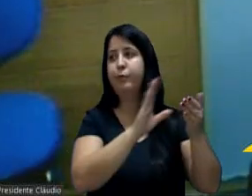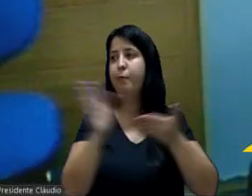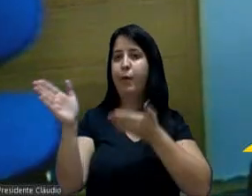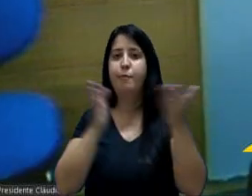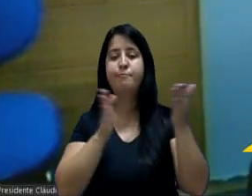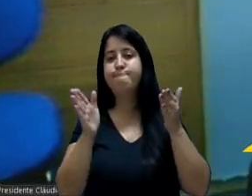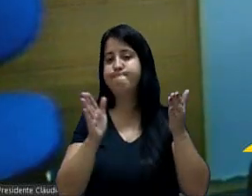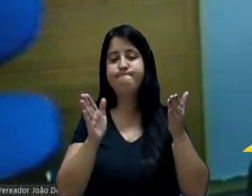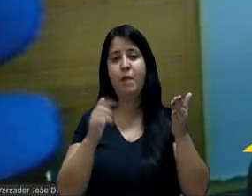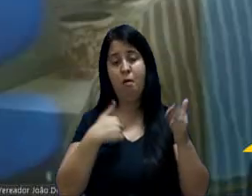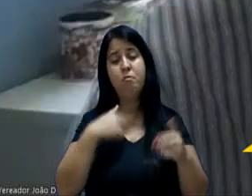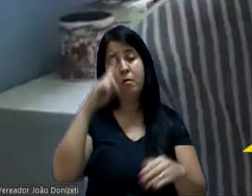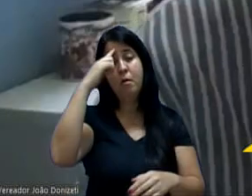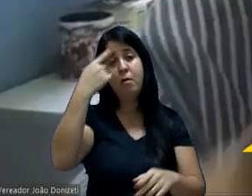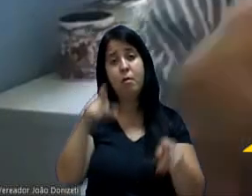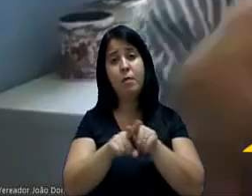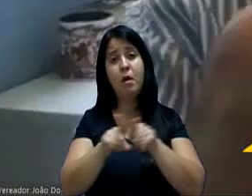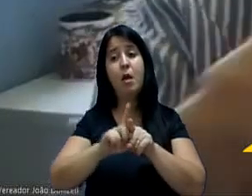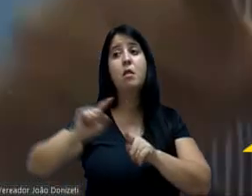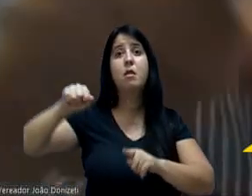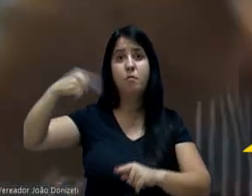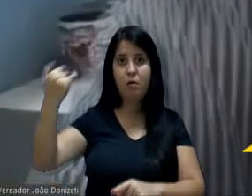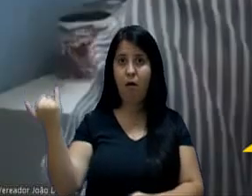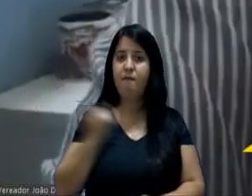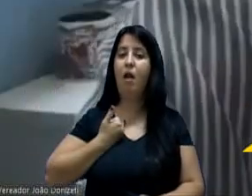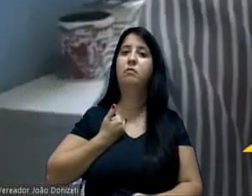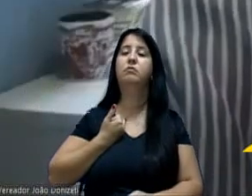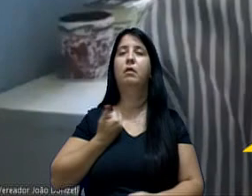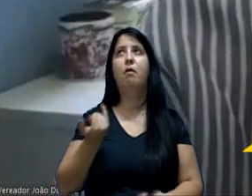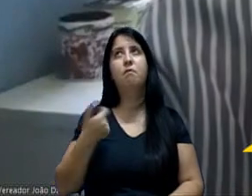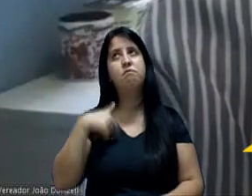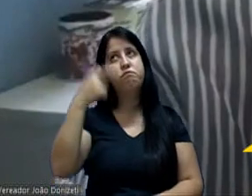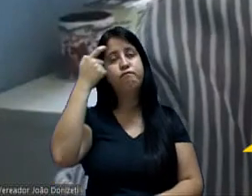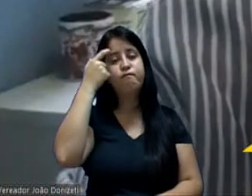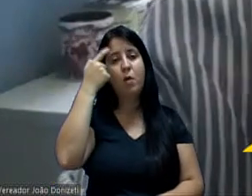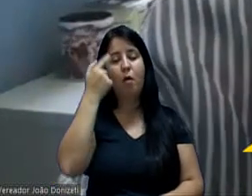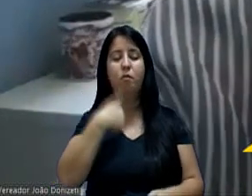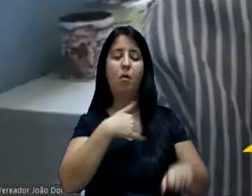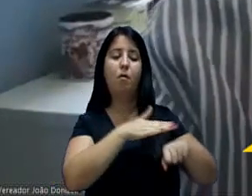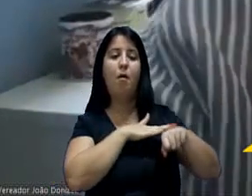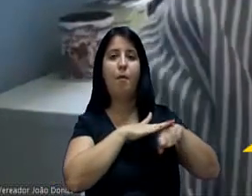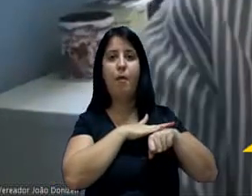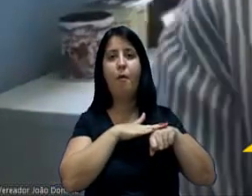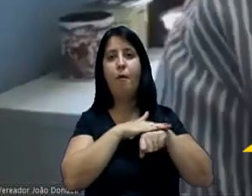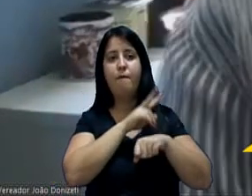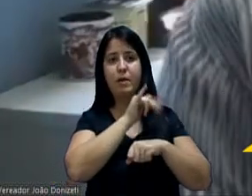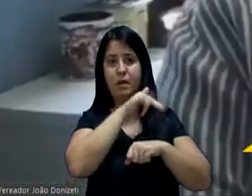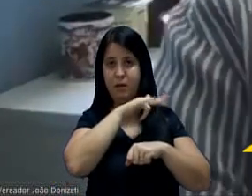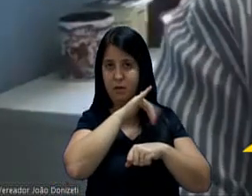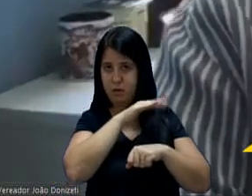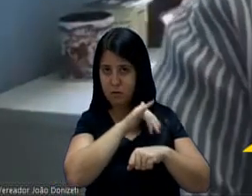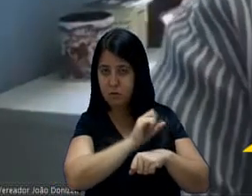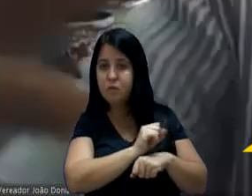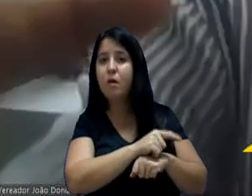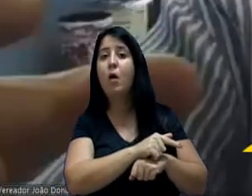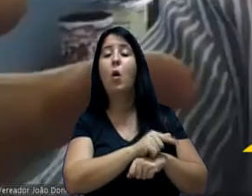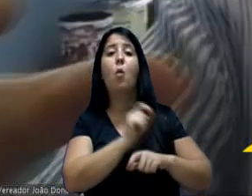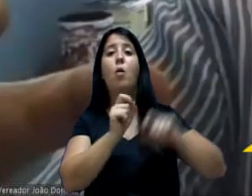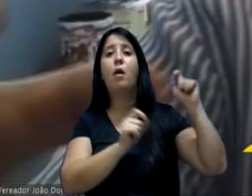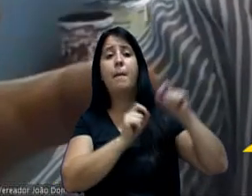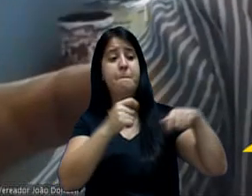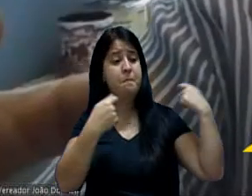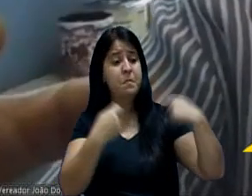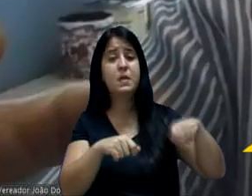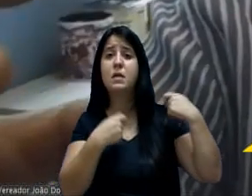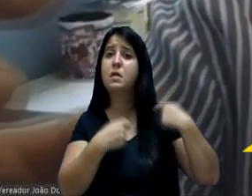Eu também tive essa ideia, depois fui persuadido, conversando com o doutor Vinícius, de que ele tem que ter